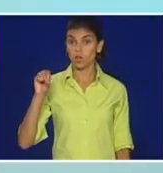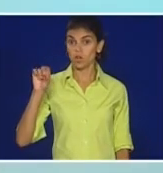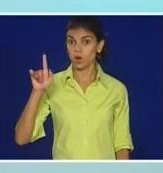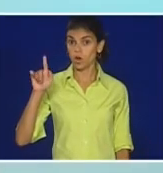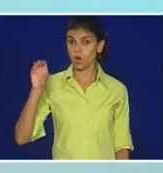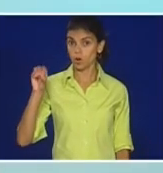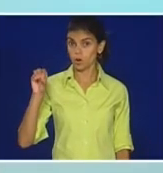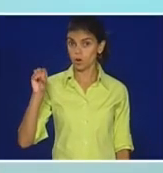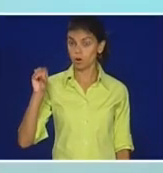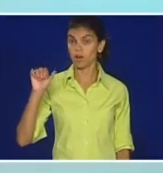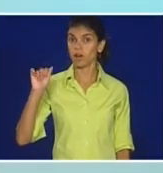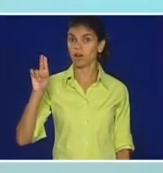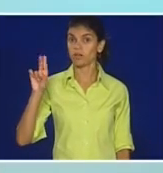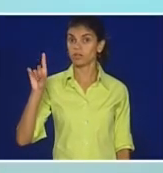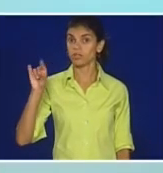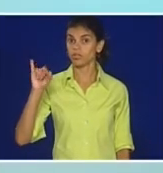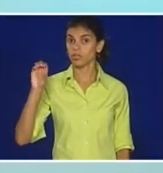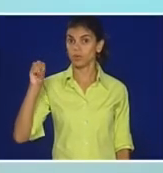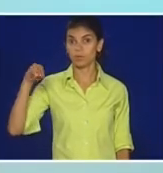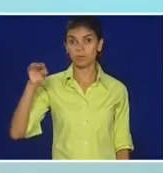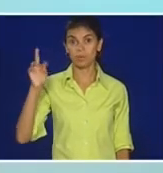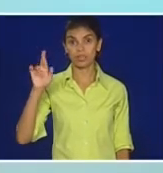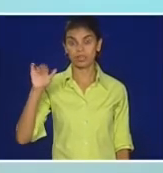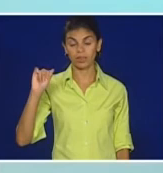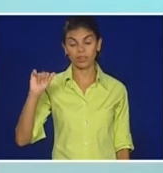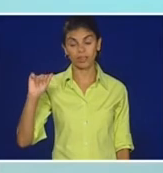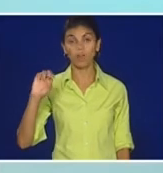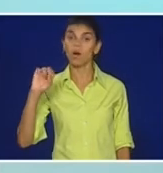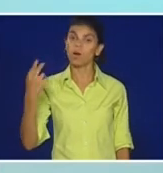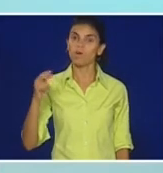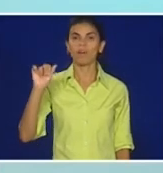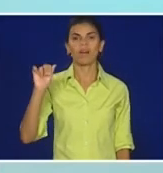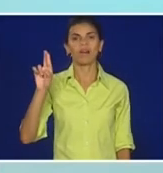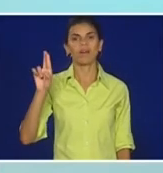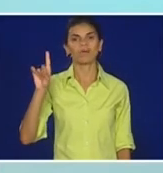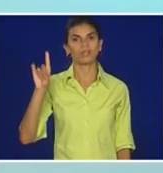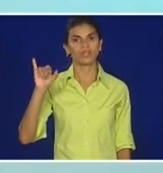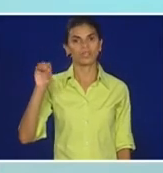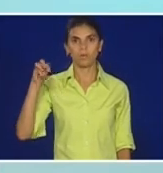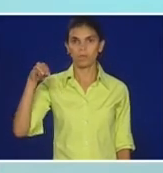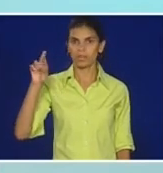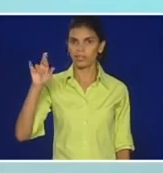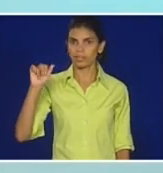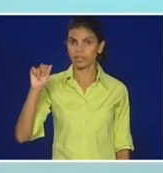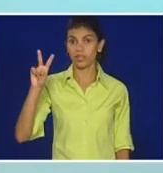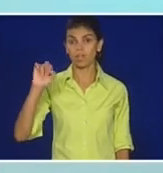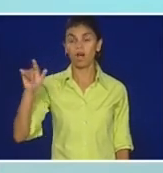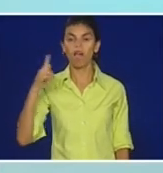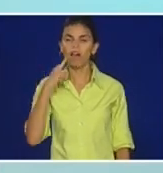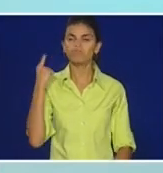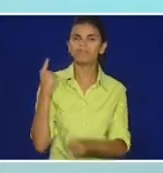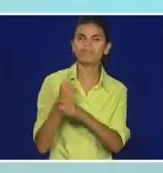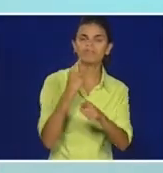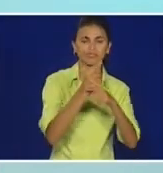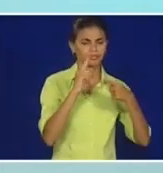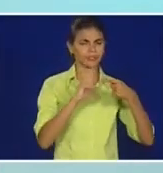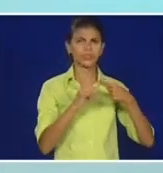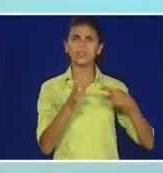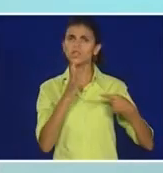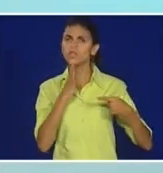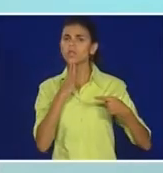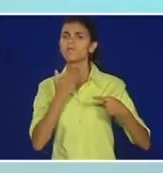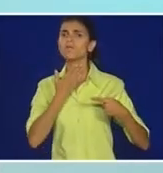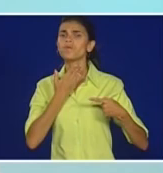A logoaudiometria ou audiometria vocal compreende três testes: o índice de reconhecimento de